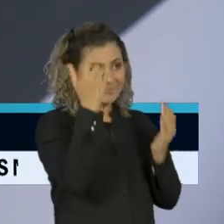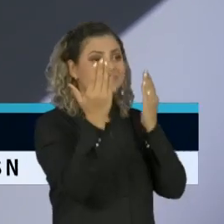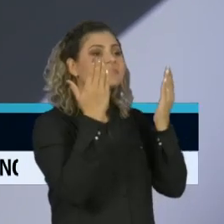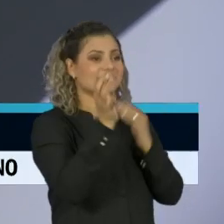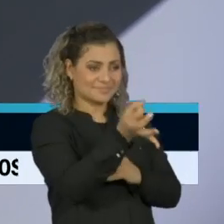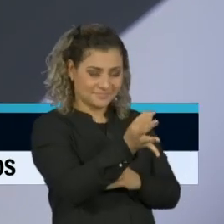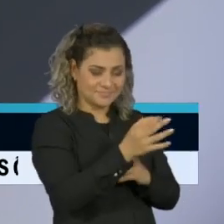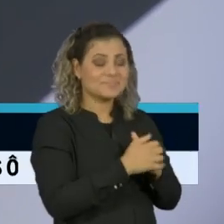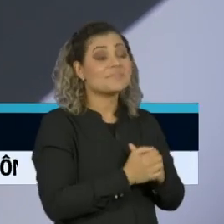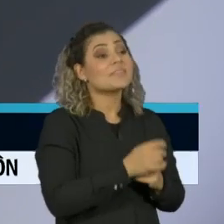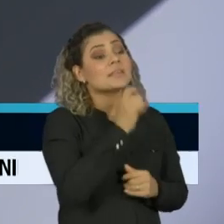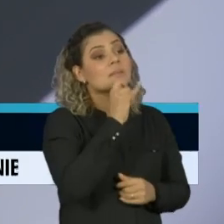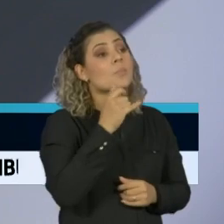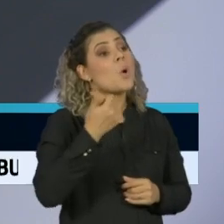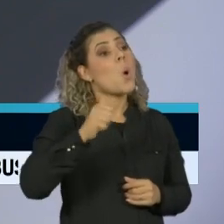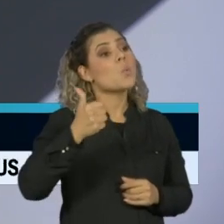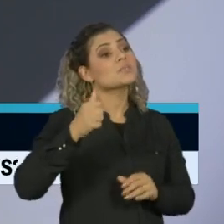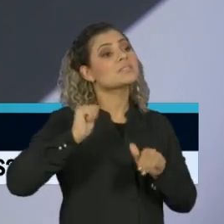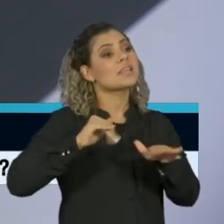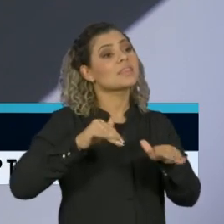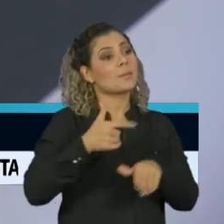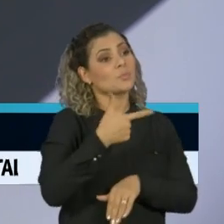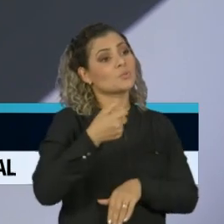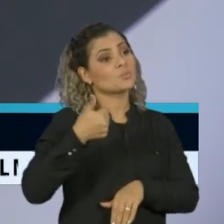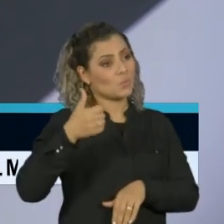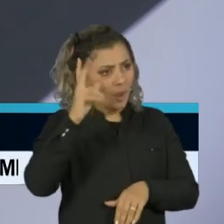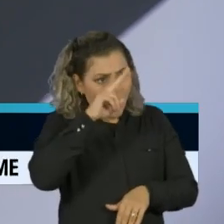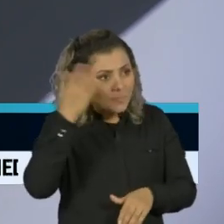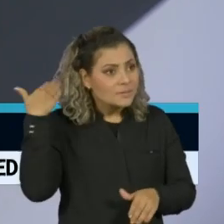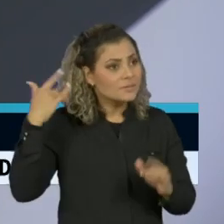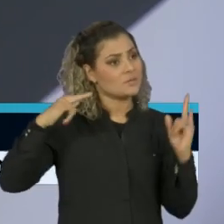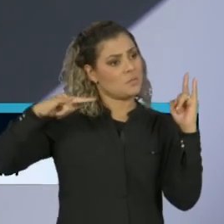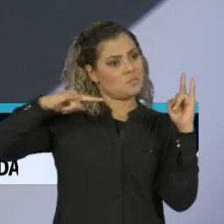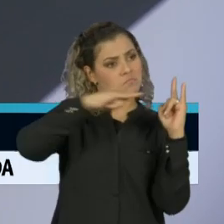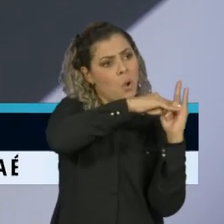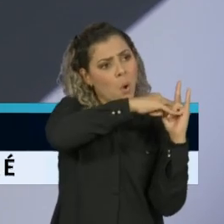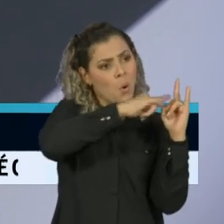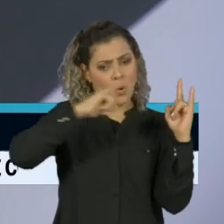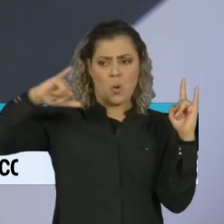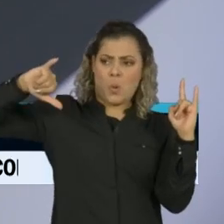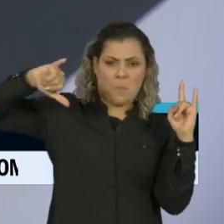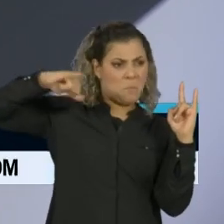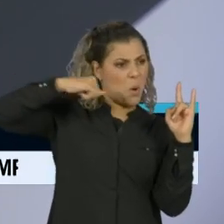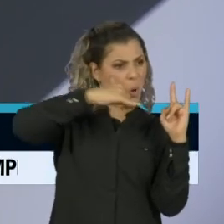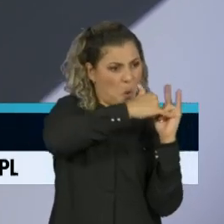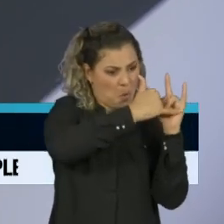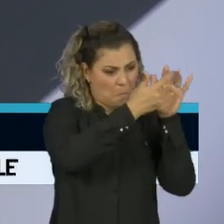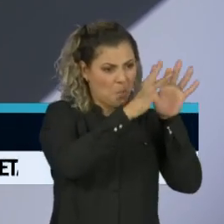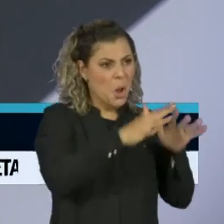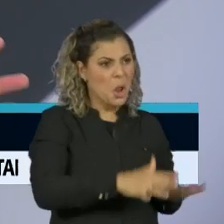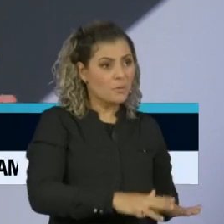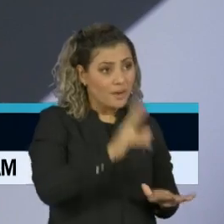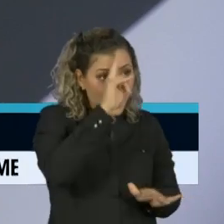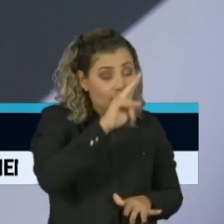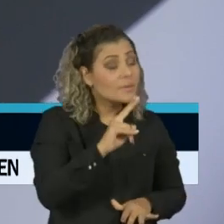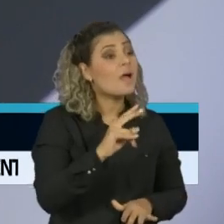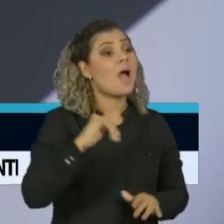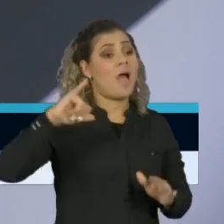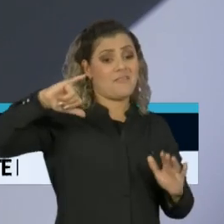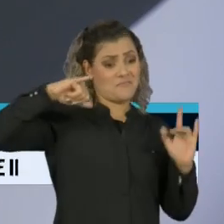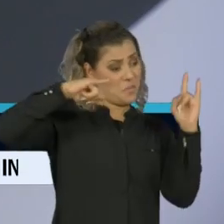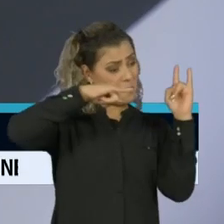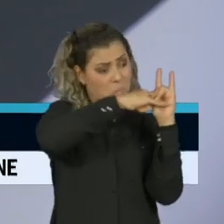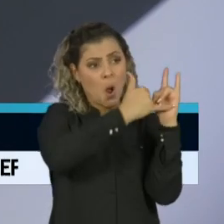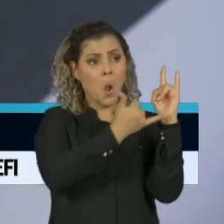pensa por exemplo os atentados de 11 de setembro de 2011 foram três mil pessoas de uma vez com aviões